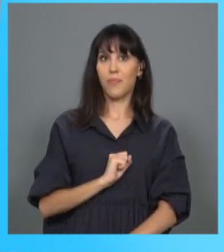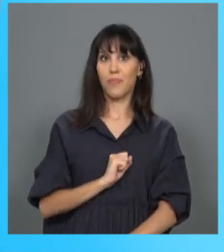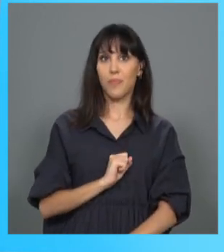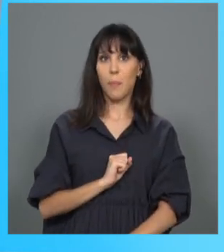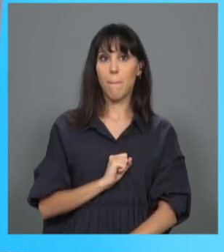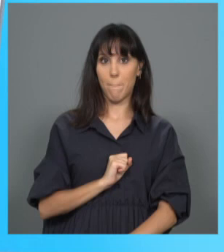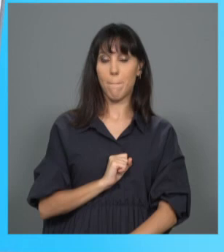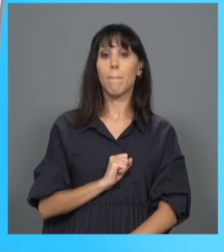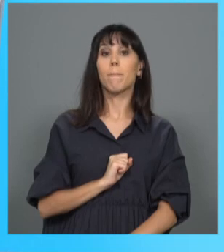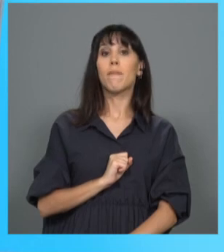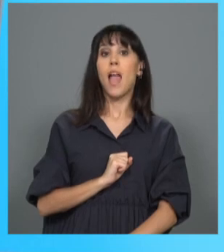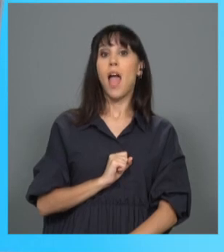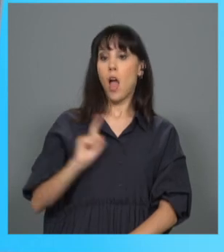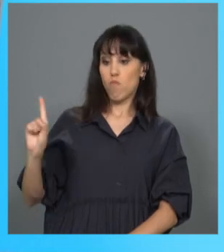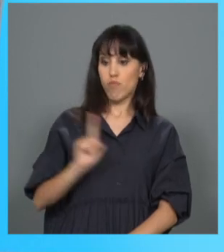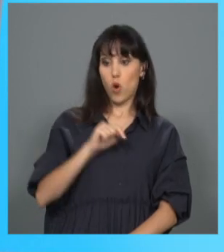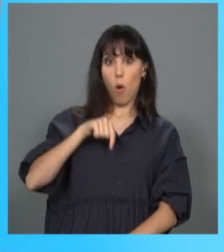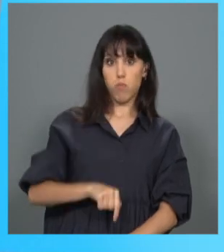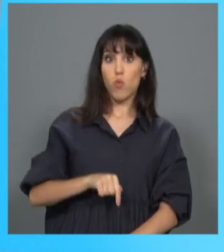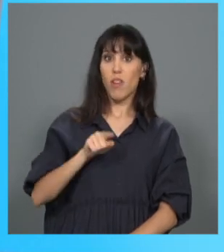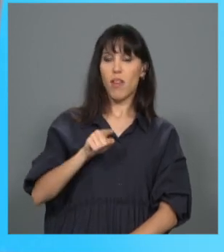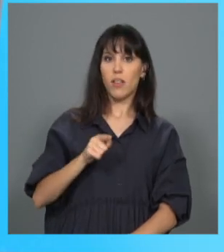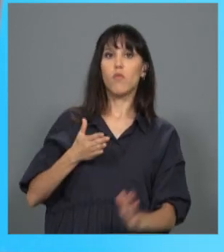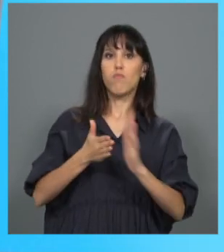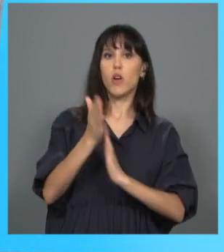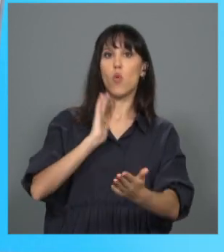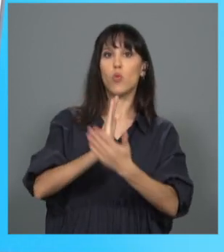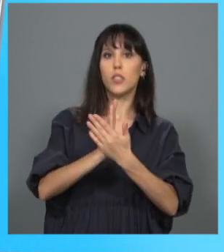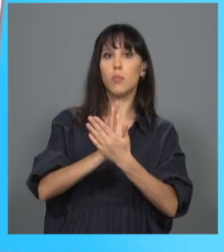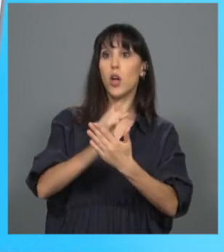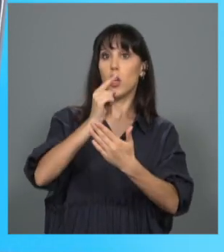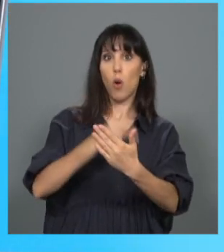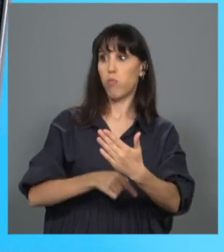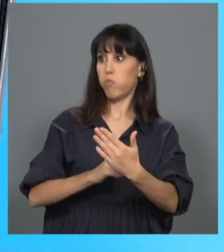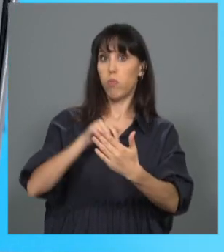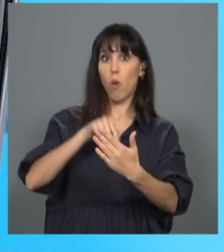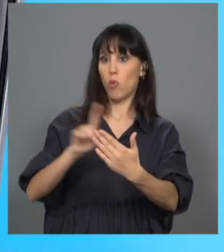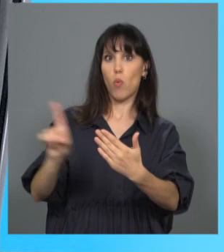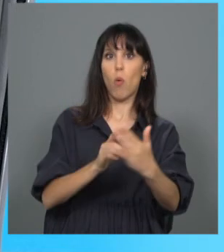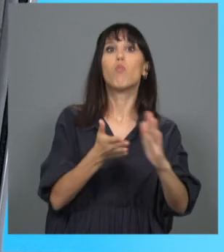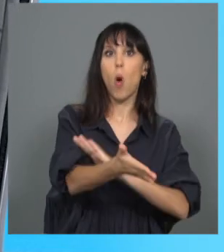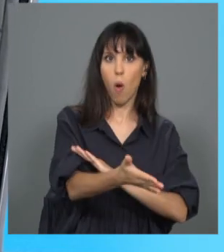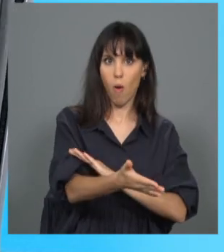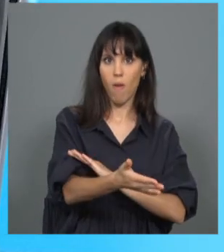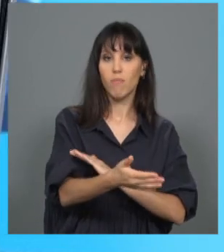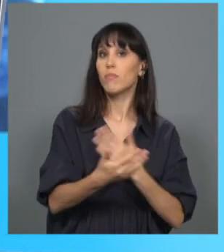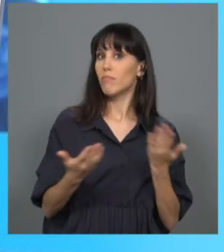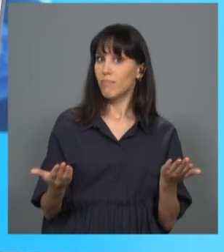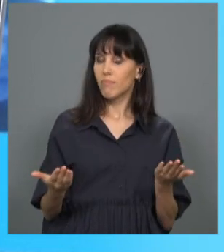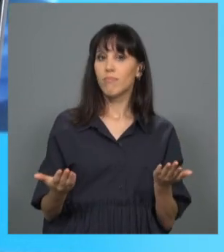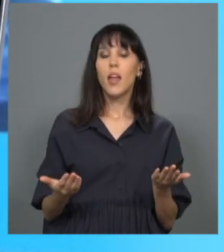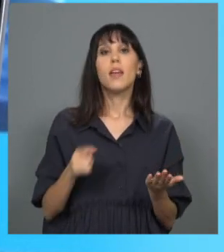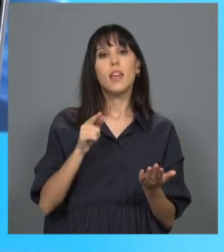Há últimos que serão dos primeiros e primeiros que serão dos últimos. Esta frase é chave para a